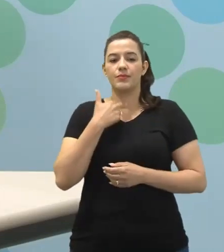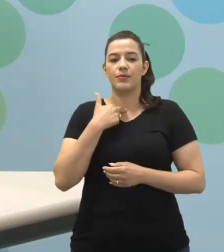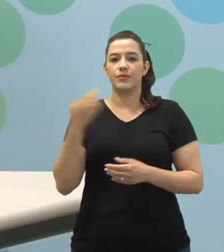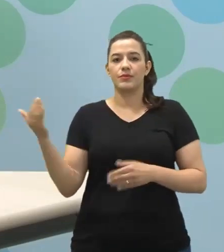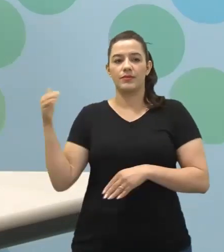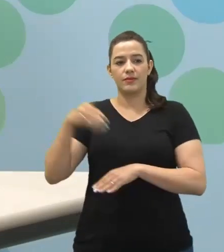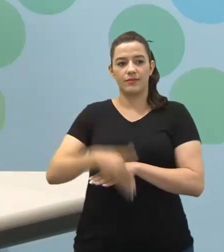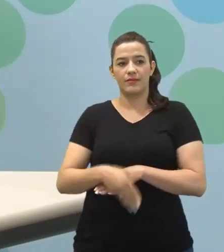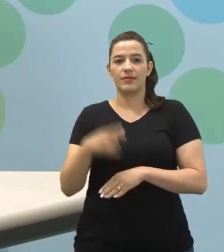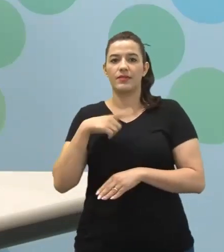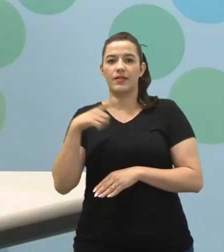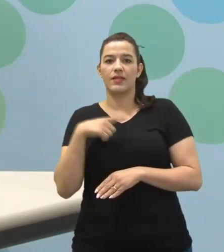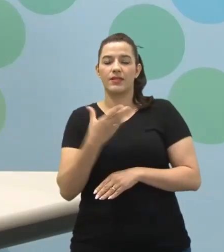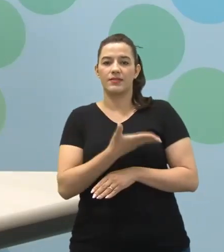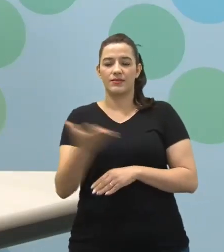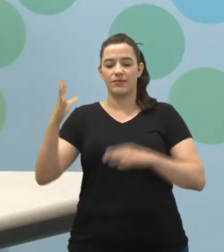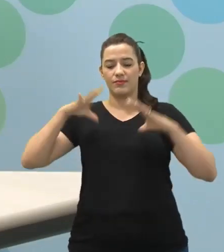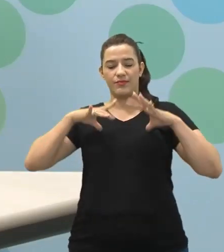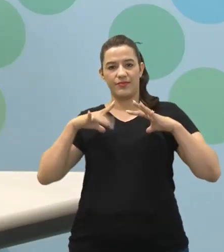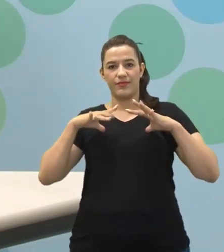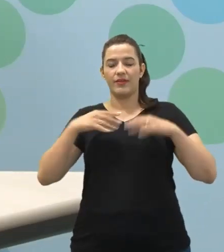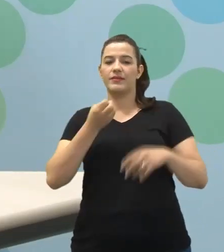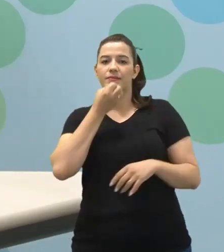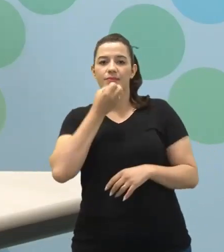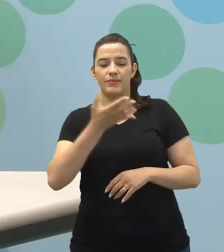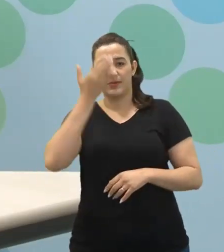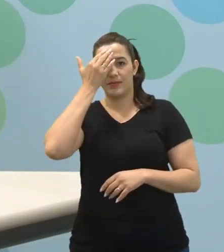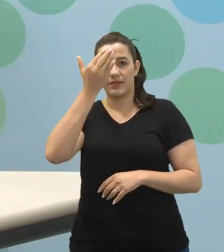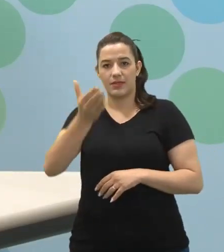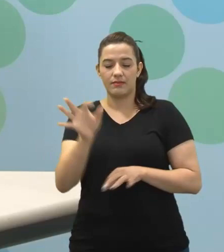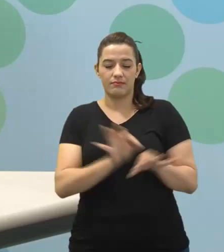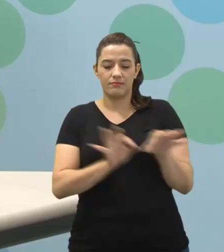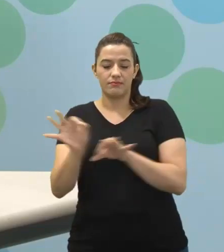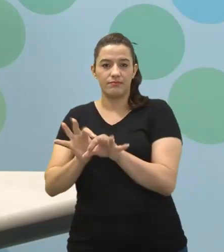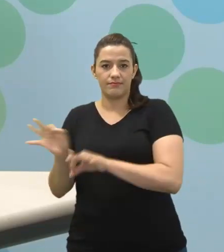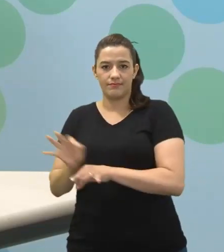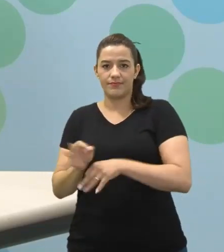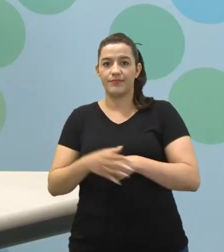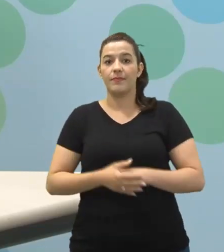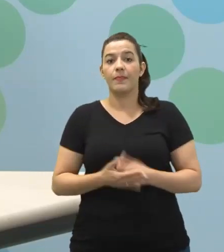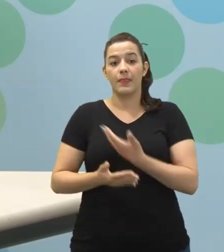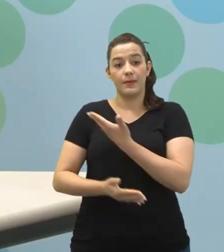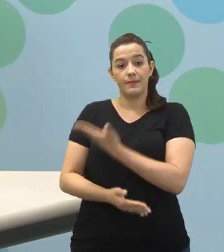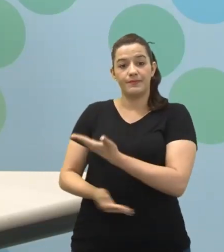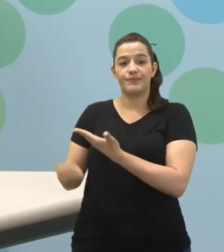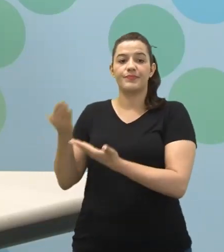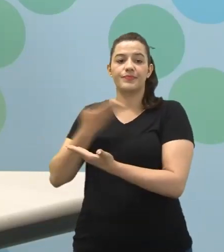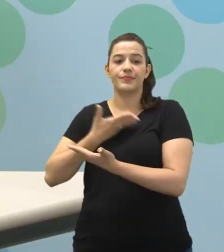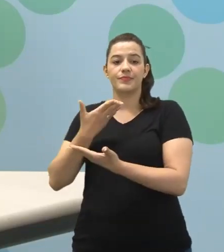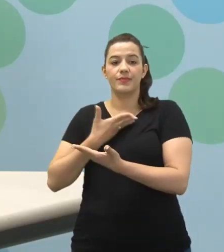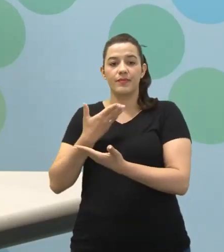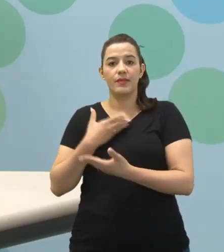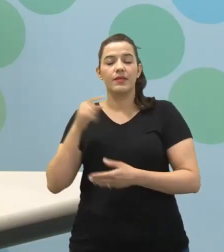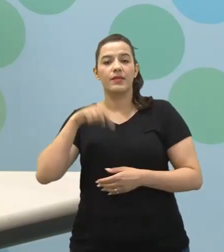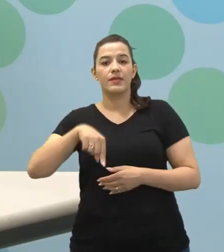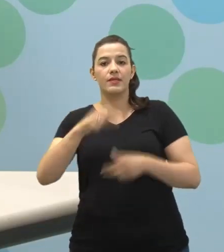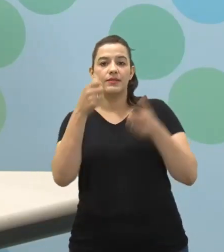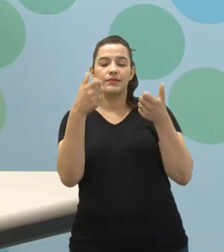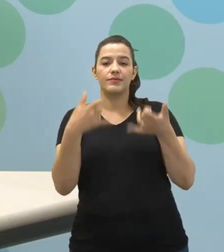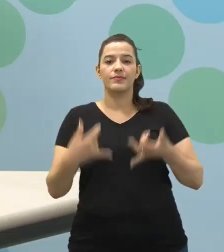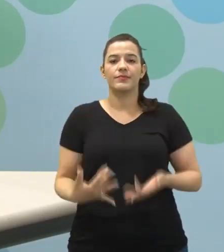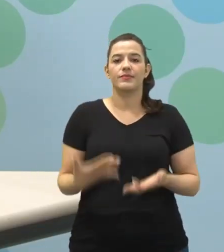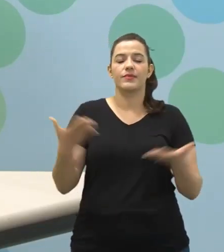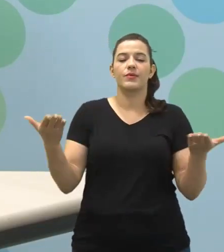porque está desfrutando das merecidas férias Muito obrigado Tatiane agora vou passar a palavra aqui para o meu colega que irá